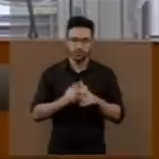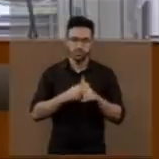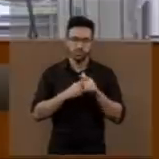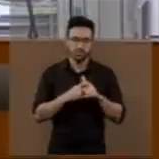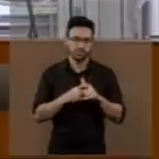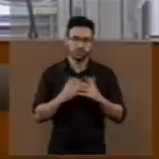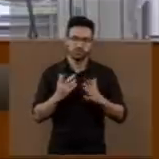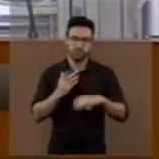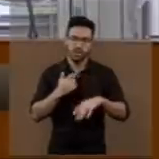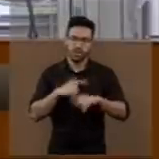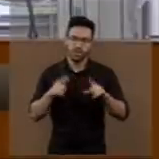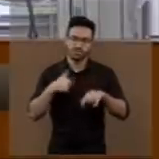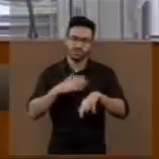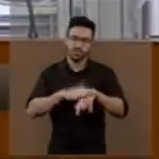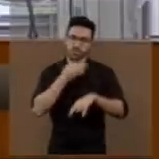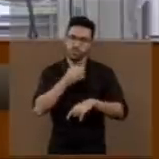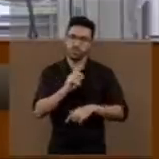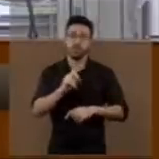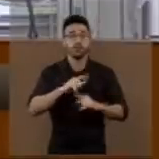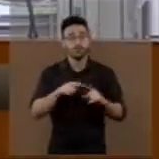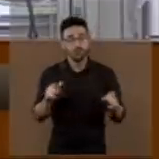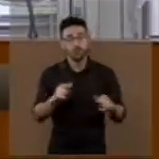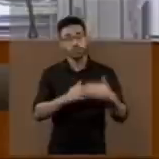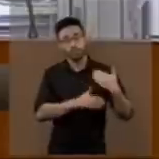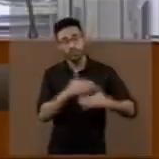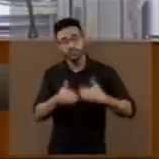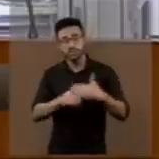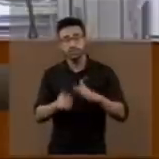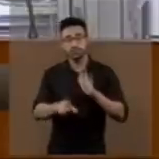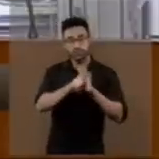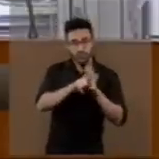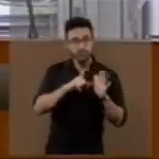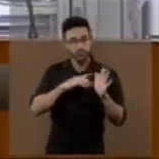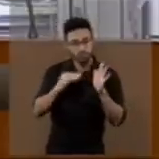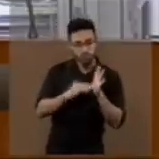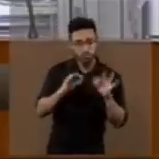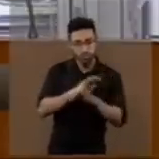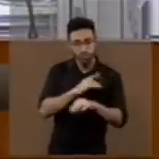desse jeito, até porque o devido processo legislativo prevê, nos termos da Constituição,